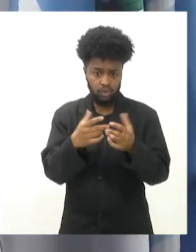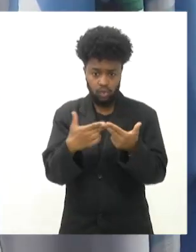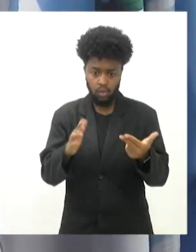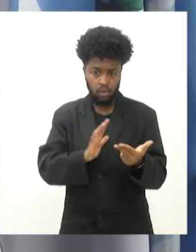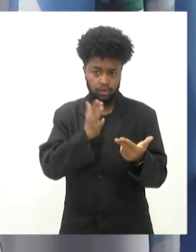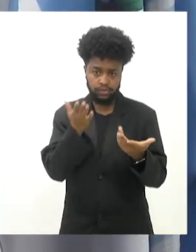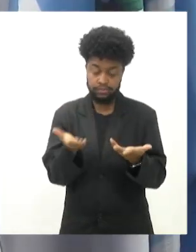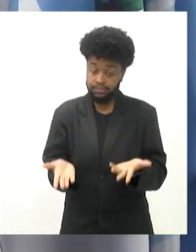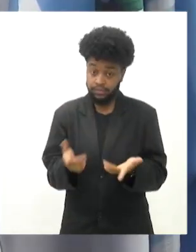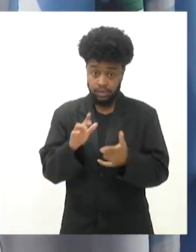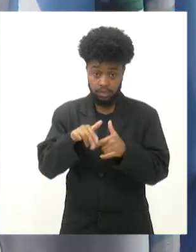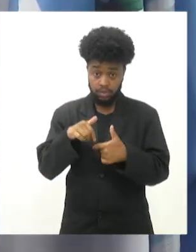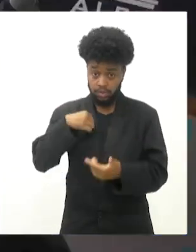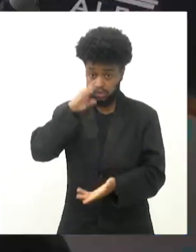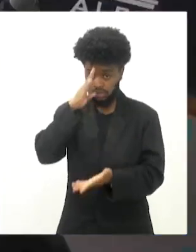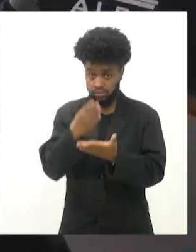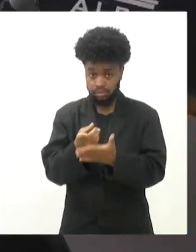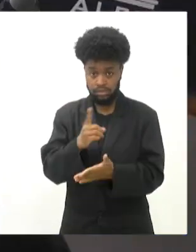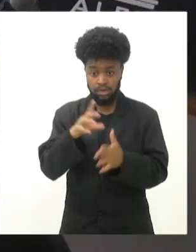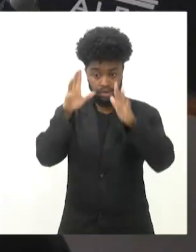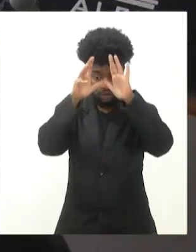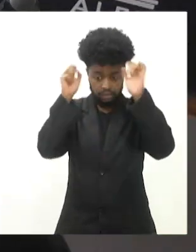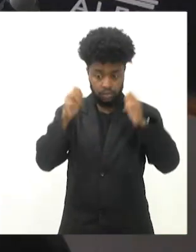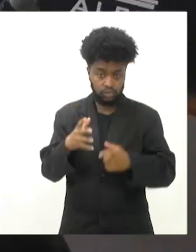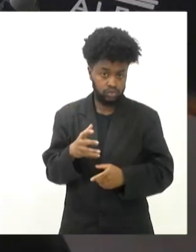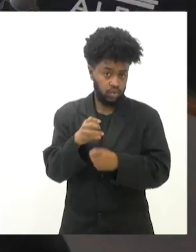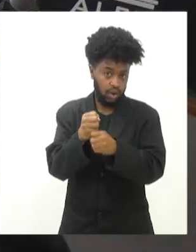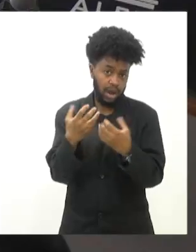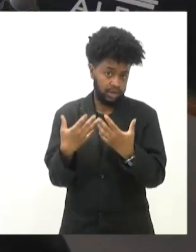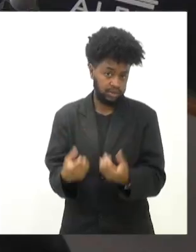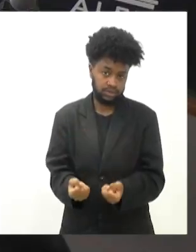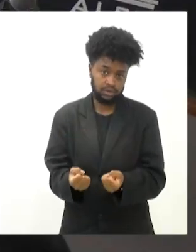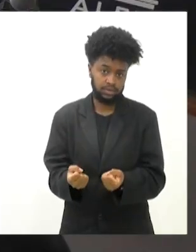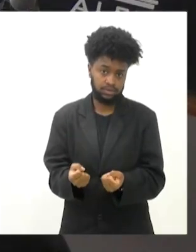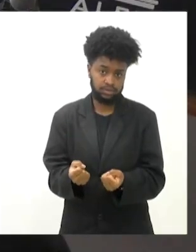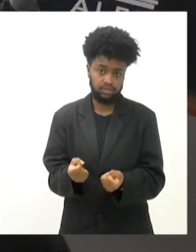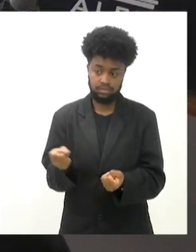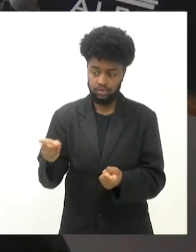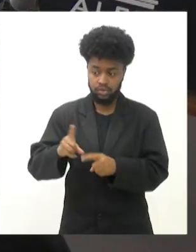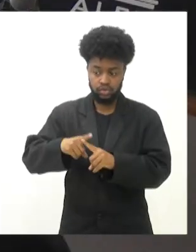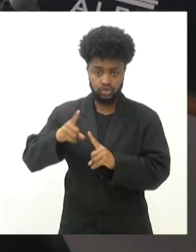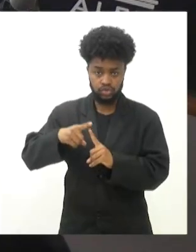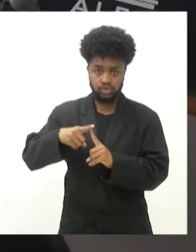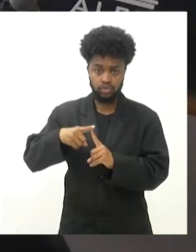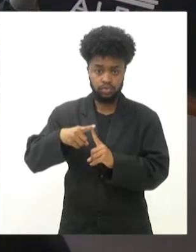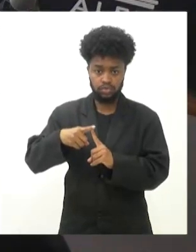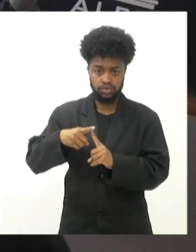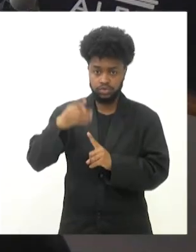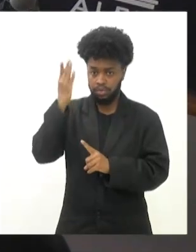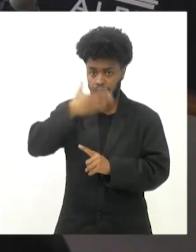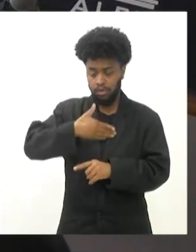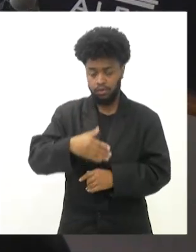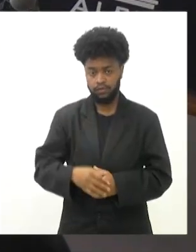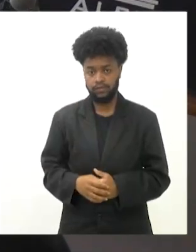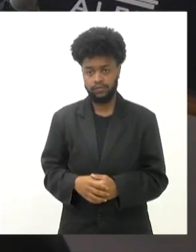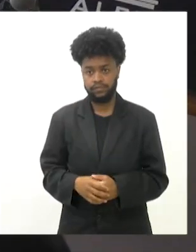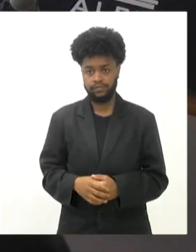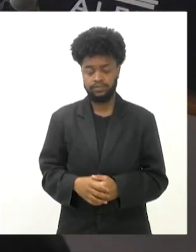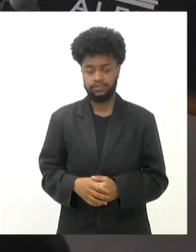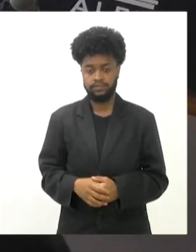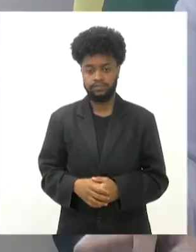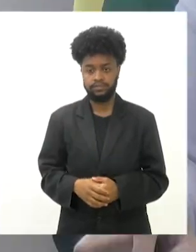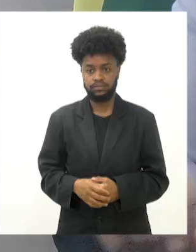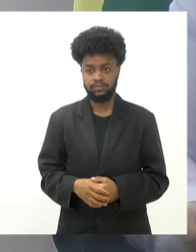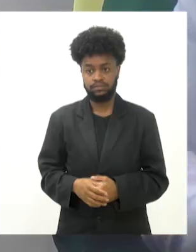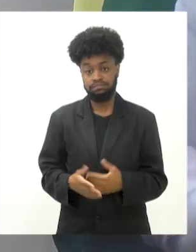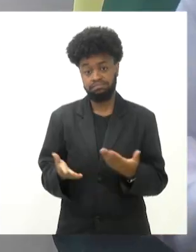Por isso mesmo que eu não acredito que o Tribunal de Contas vá aceitar esse tipo de prestação. Eu